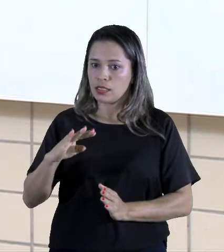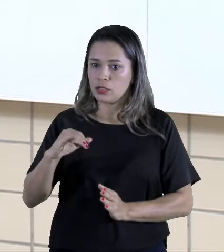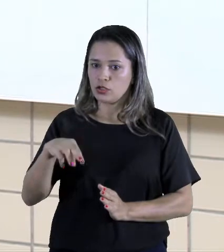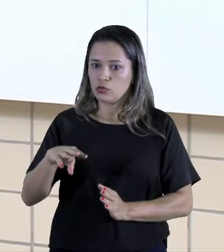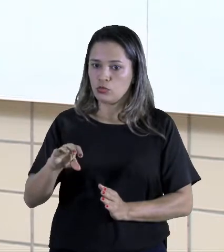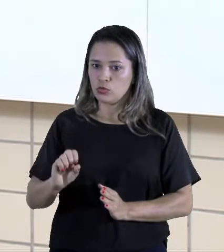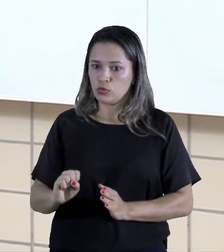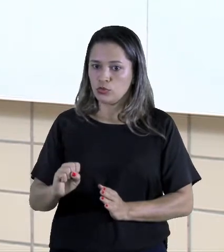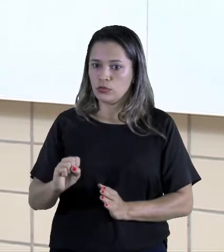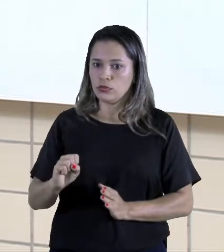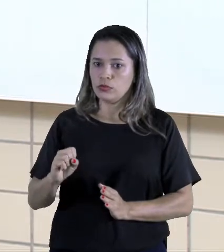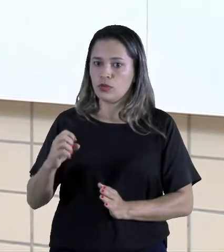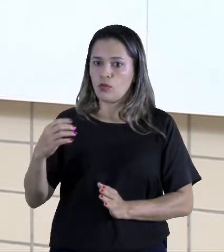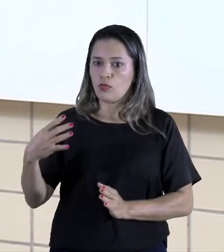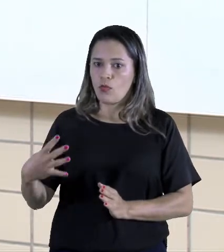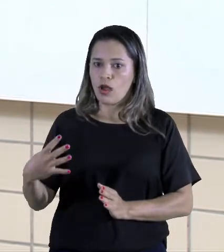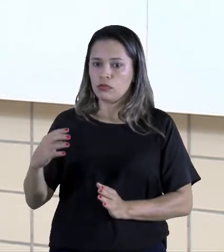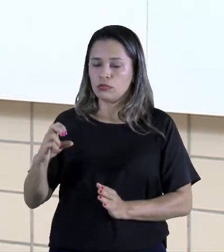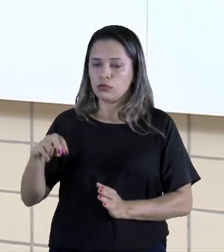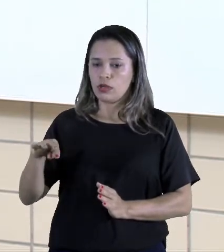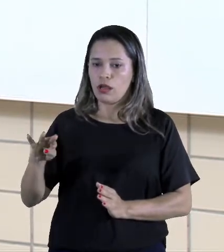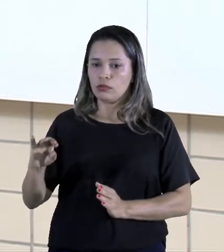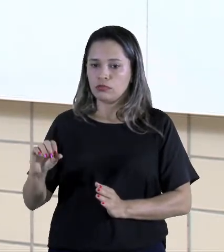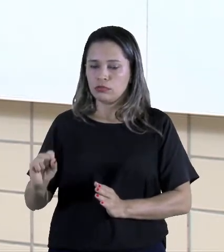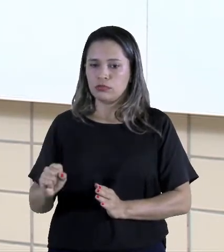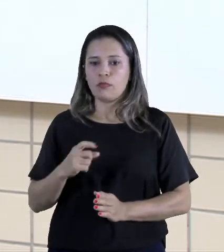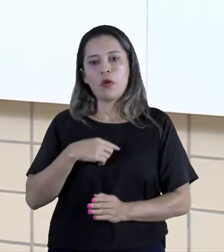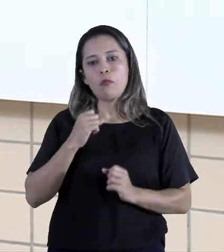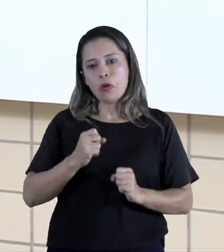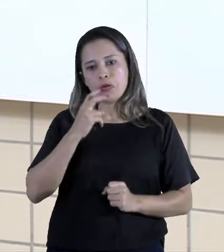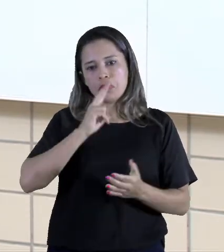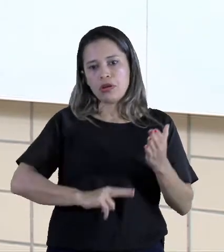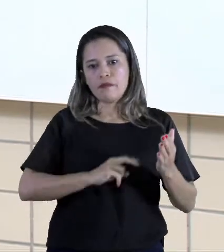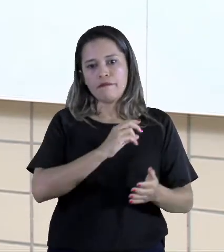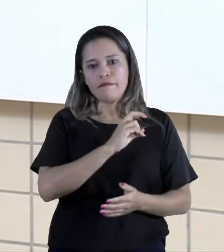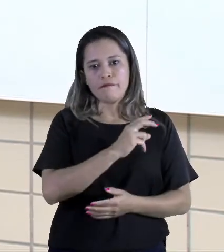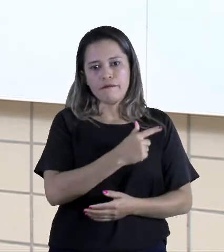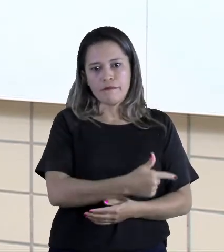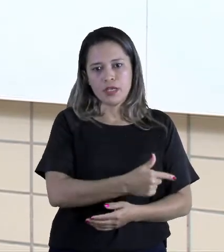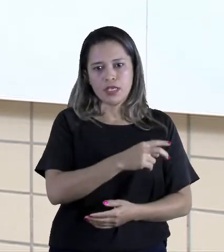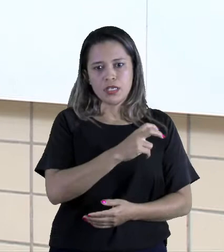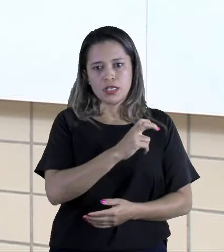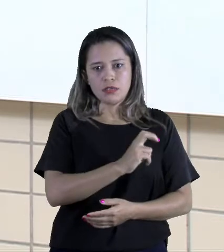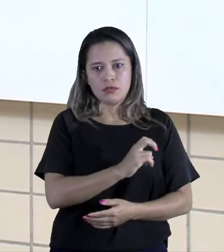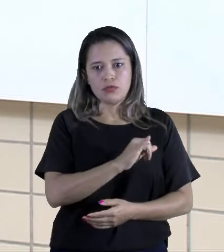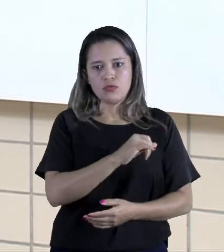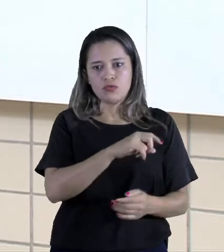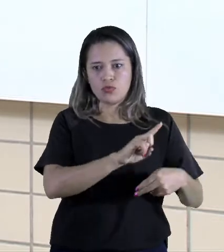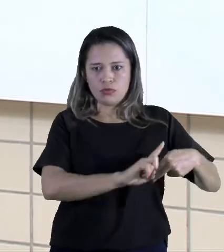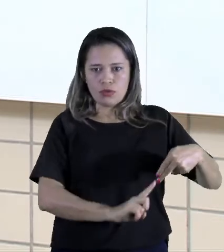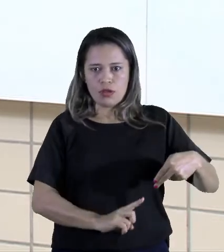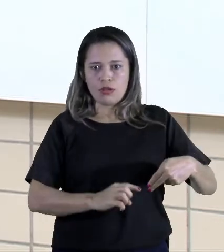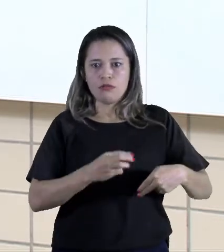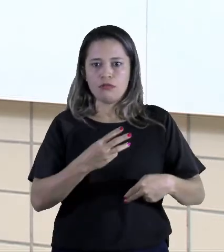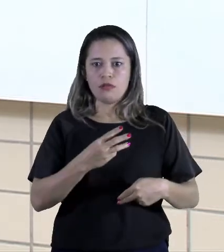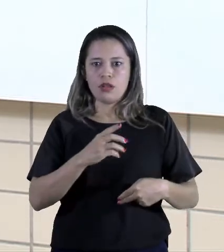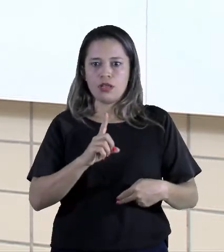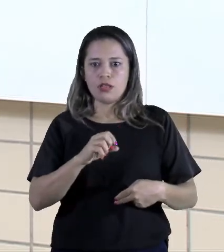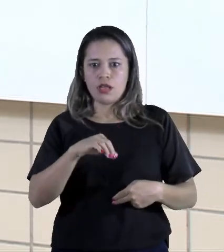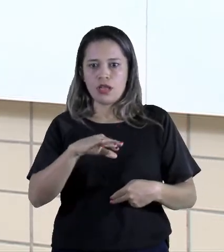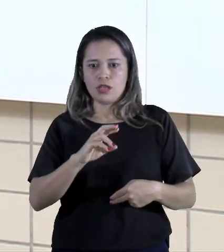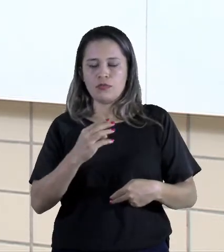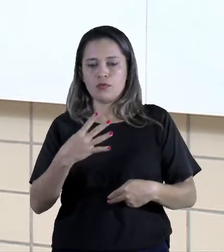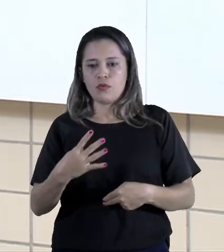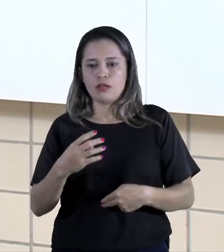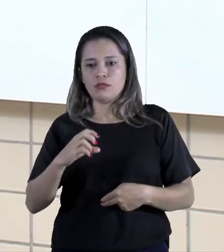até pode ler assim, 25 inteiros, 3 décimos e 4 centésimos. Mas a forma mais